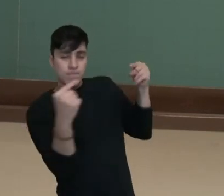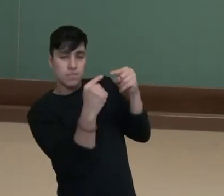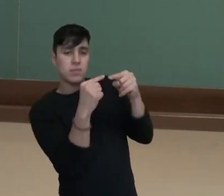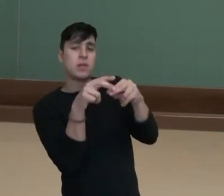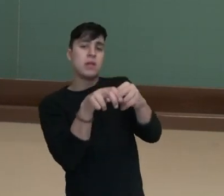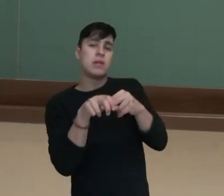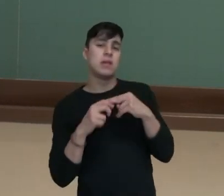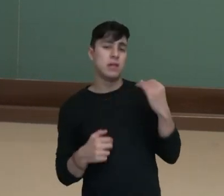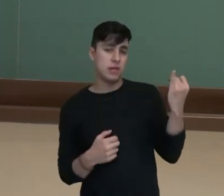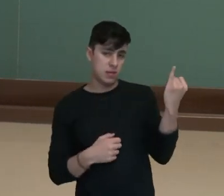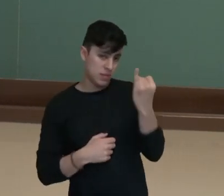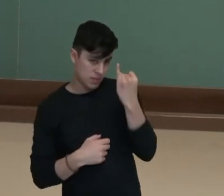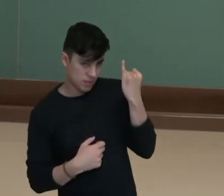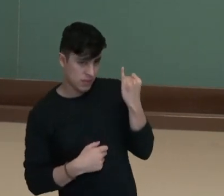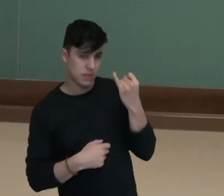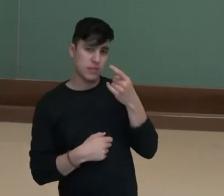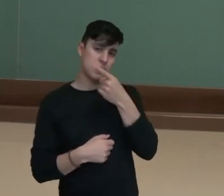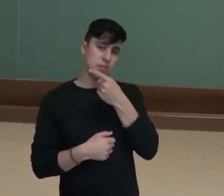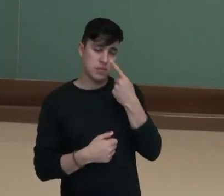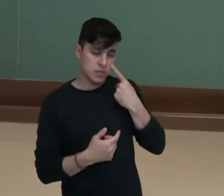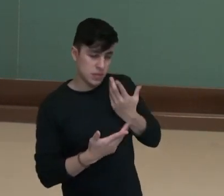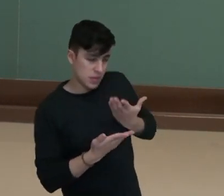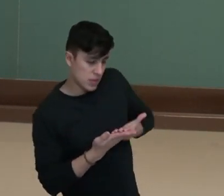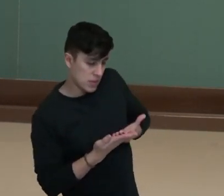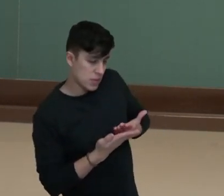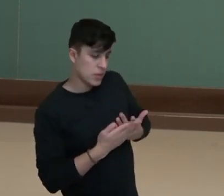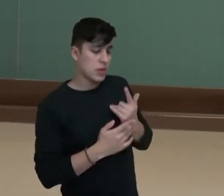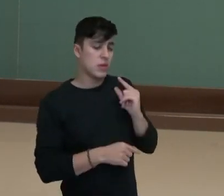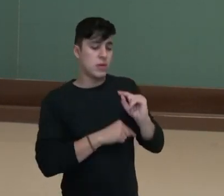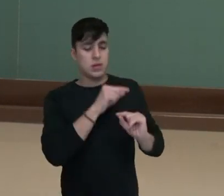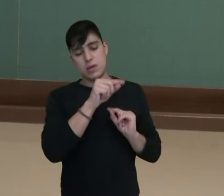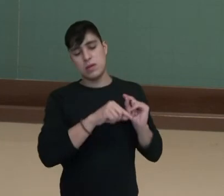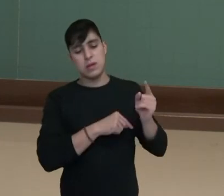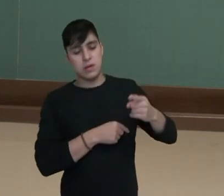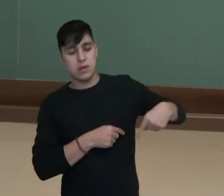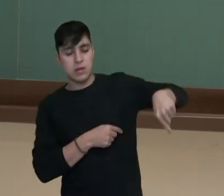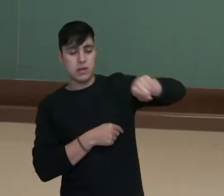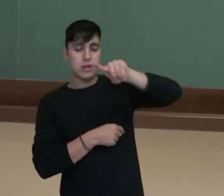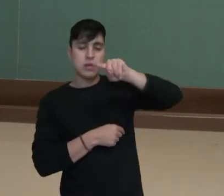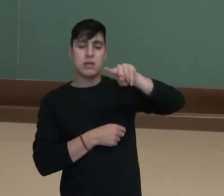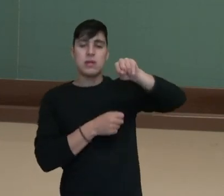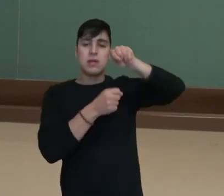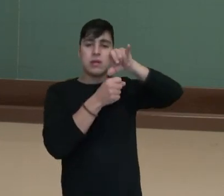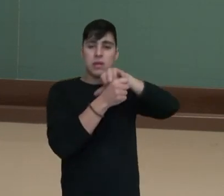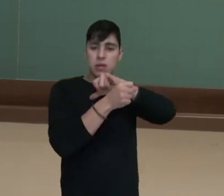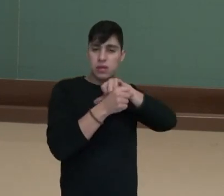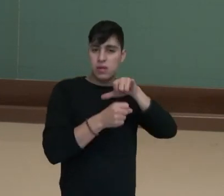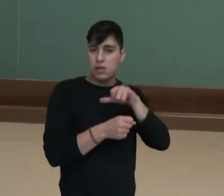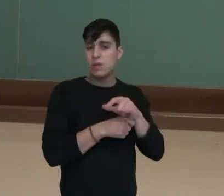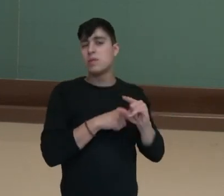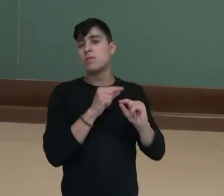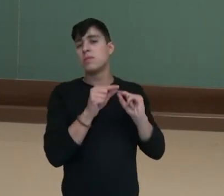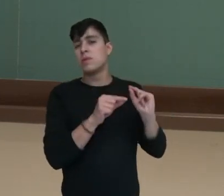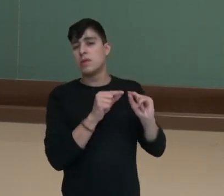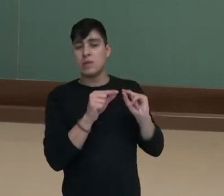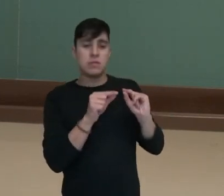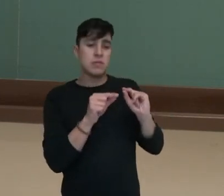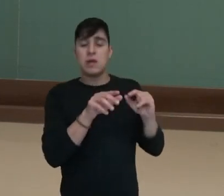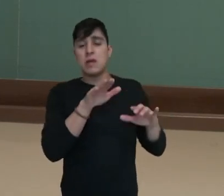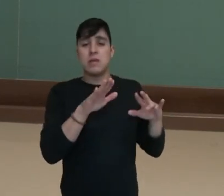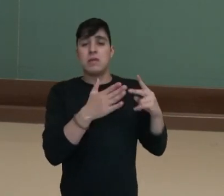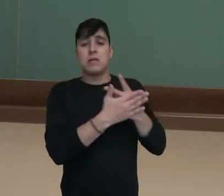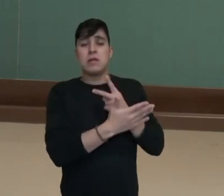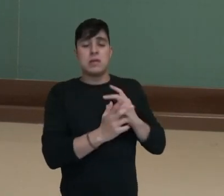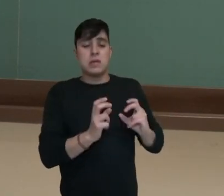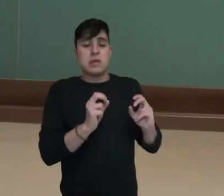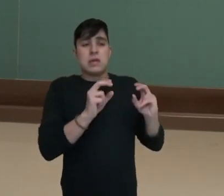importante estudar, né, esses mecanismos, né, que dão câncer e isolar esses